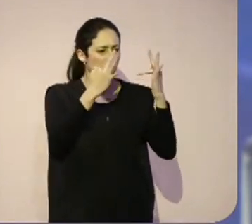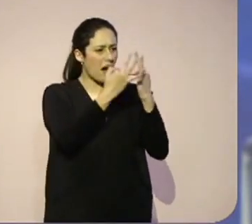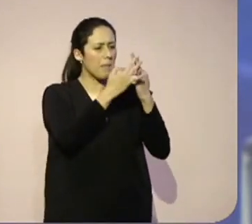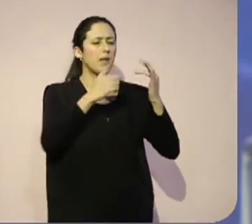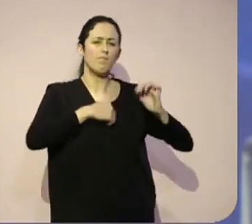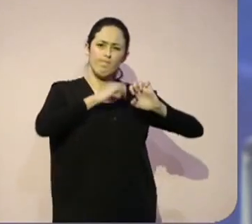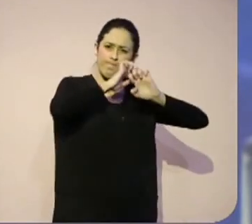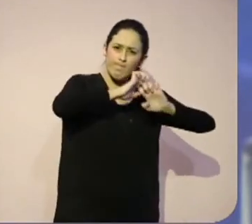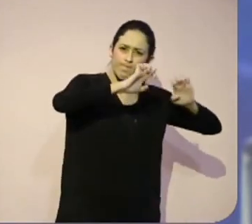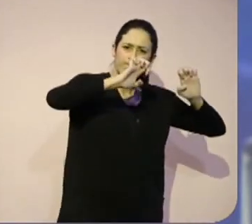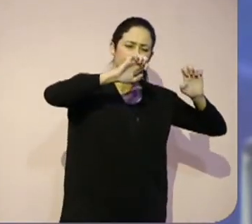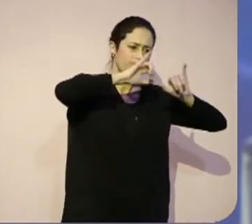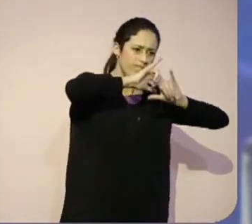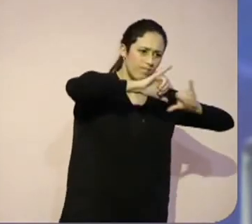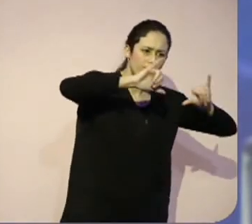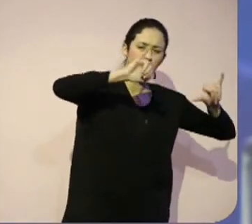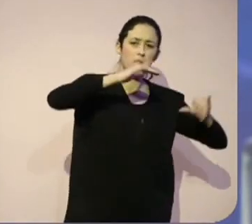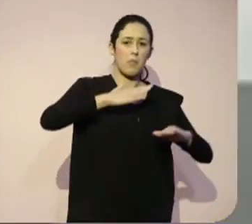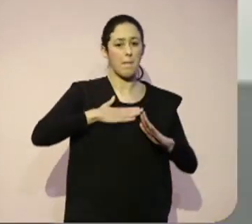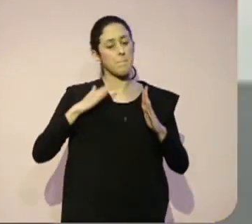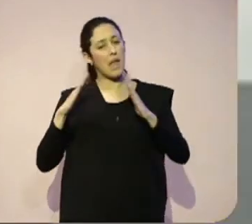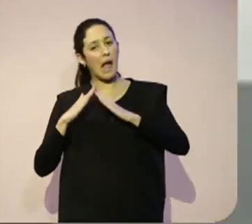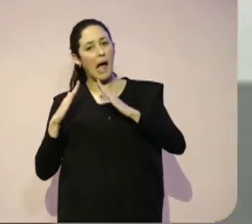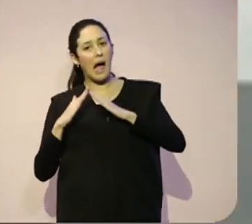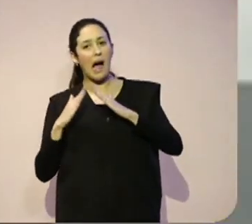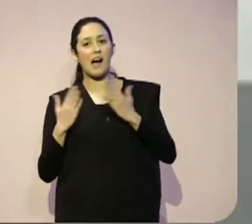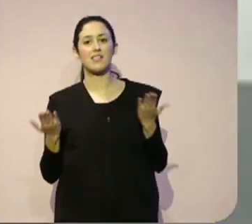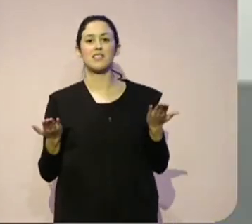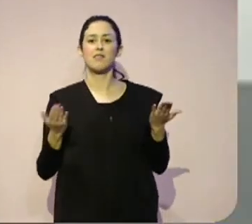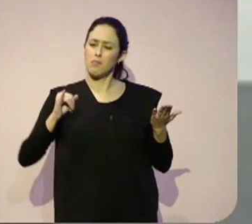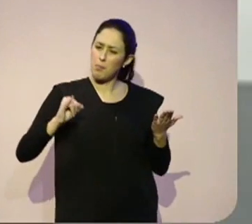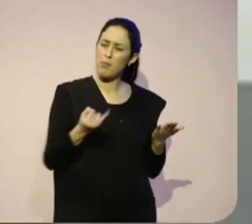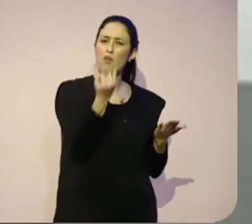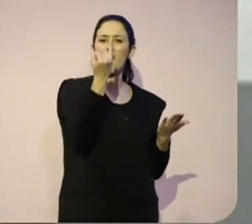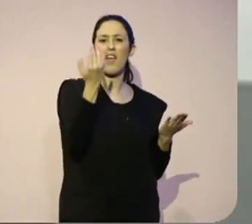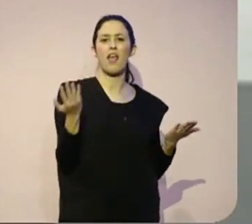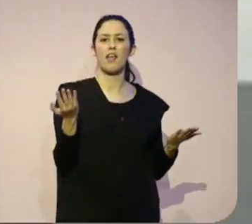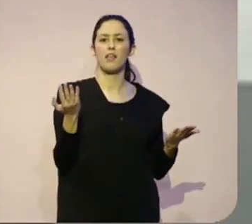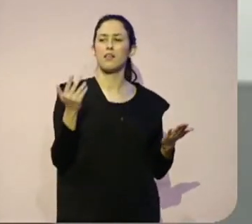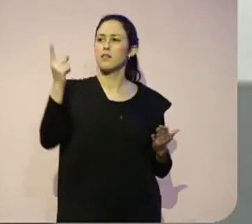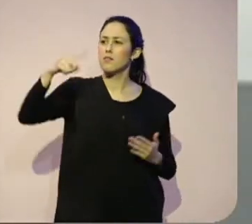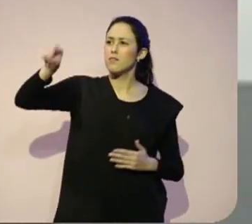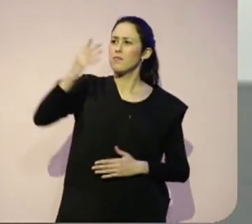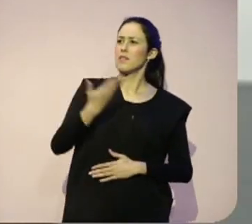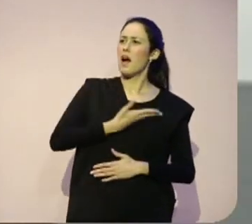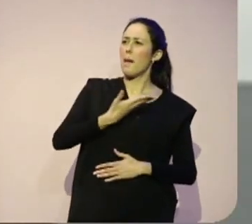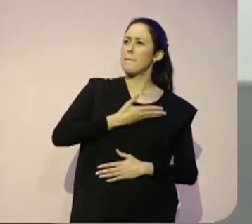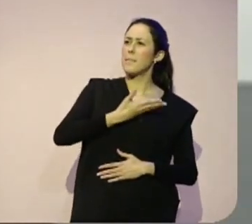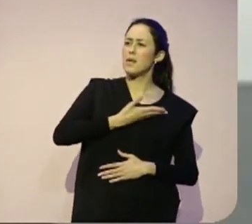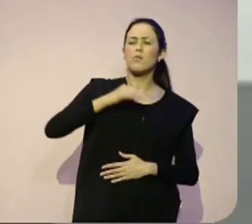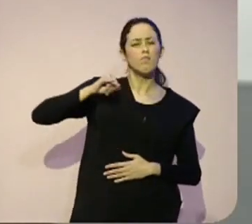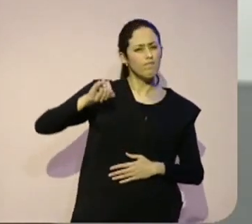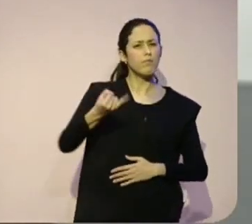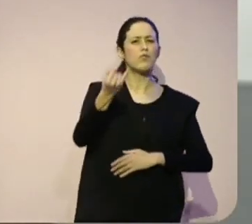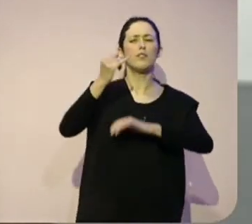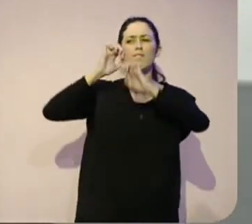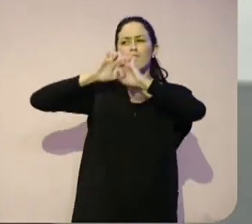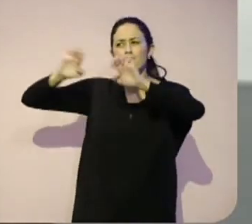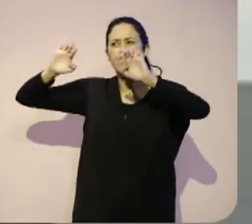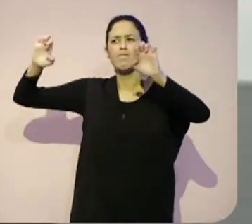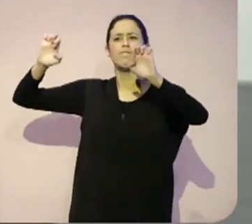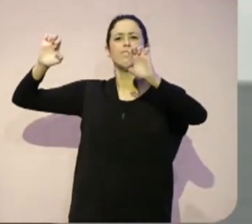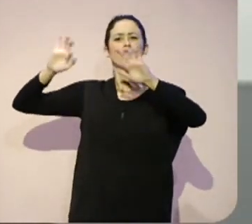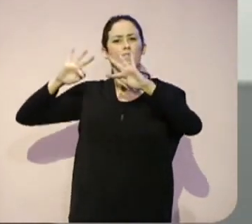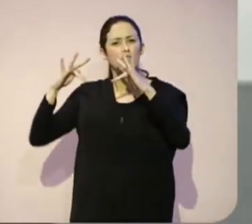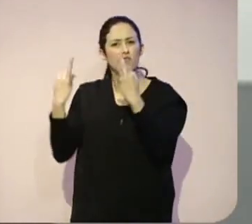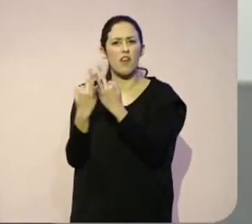eu vou proclamar aqui na minha casa. Eu tenho uma palavra de vida para os meus amigos, então eu vou proclamar aqui nesse grupo. Eu tenho